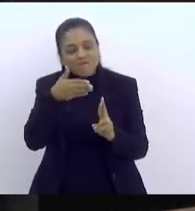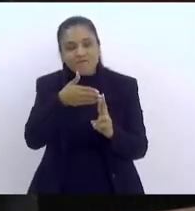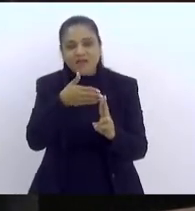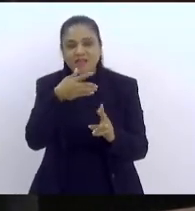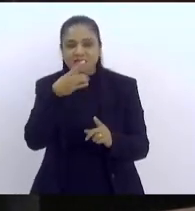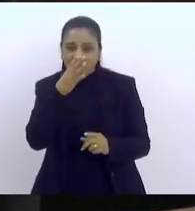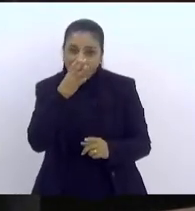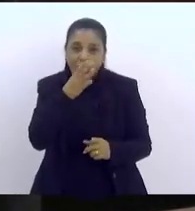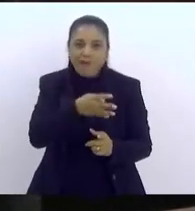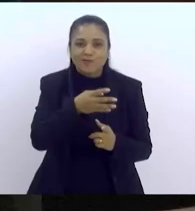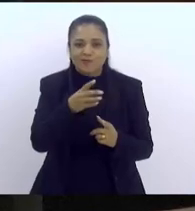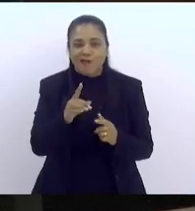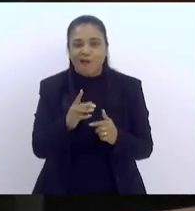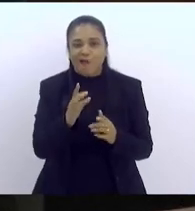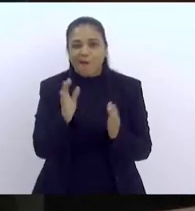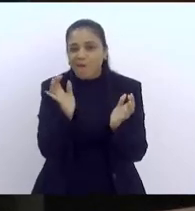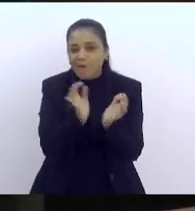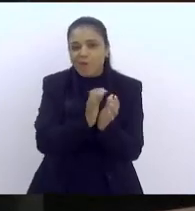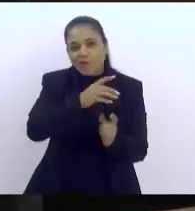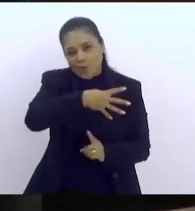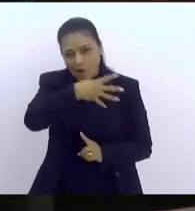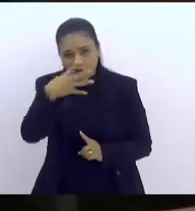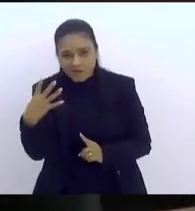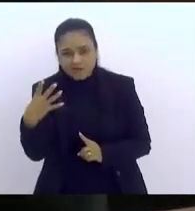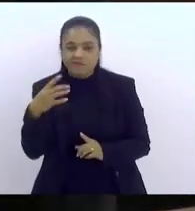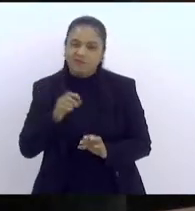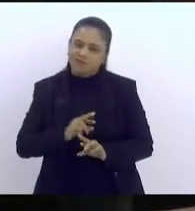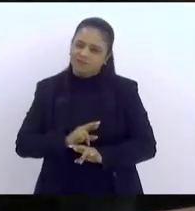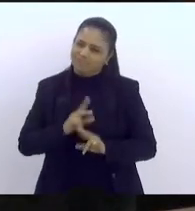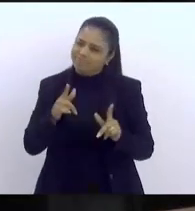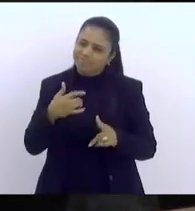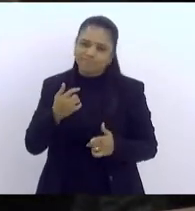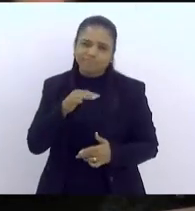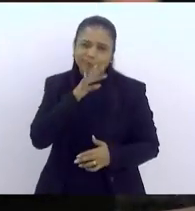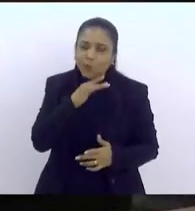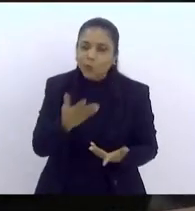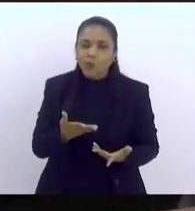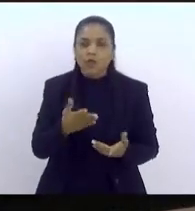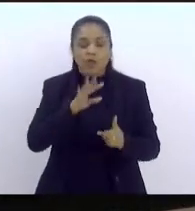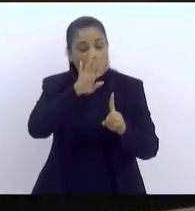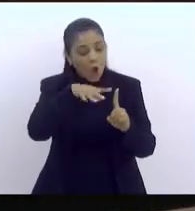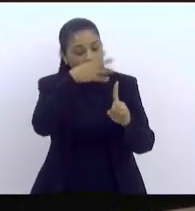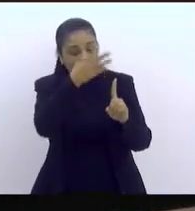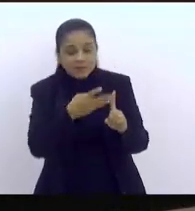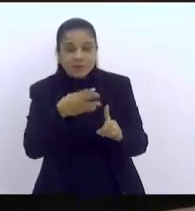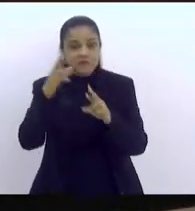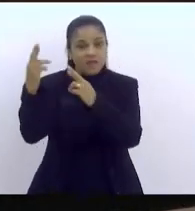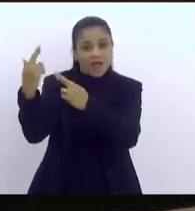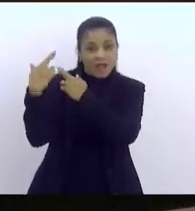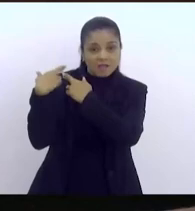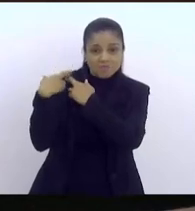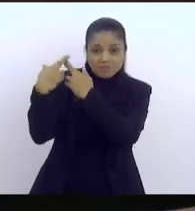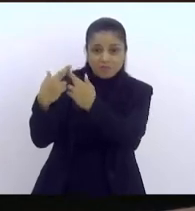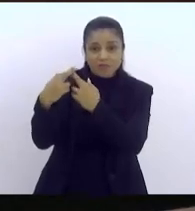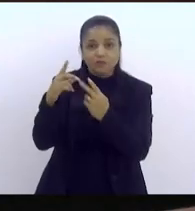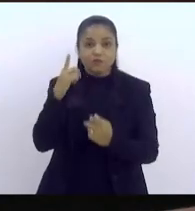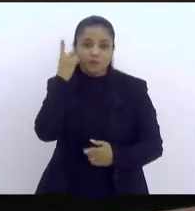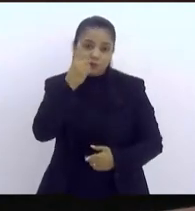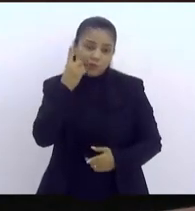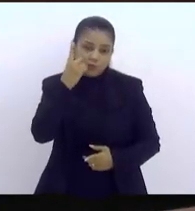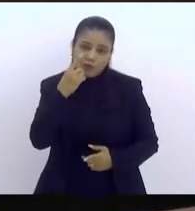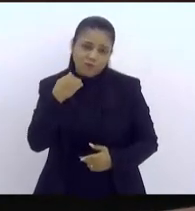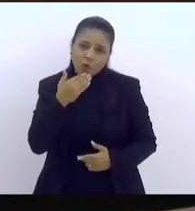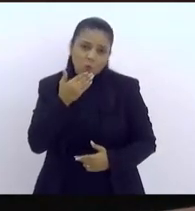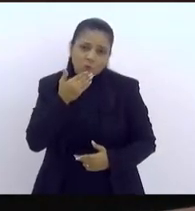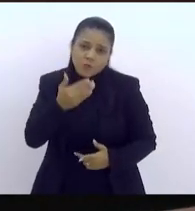E lembrando que, na verdade, uma homenagem sempre é a responsabilidade de um deputado. Eu nunca pedi,